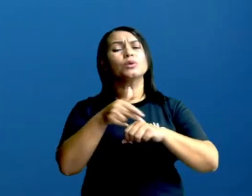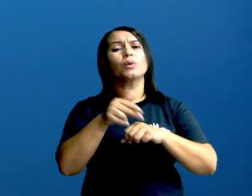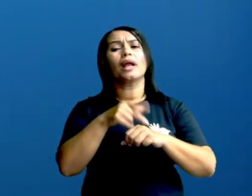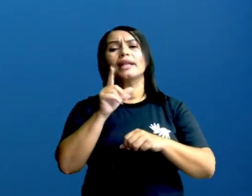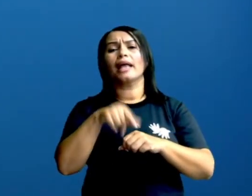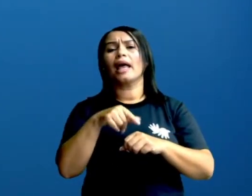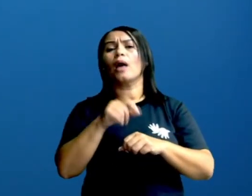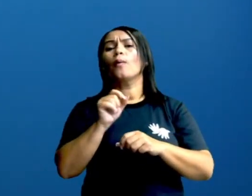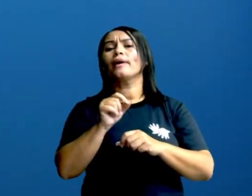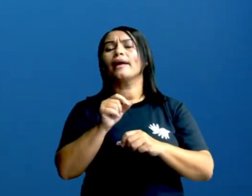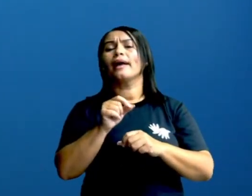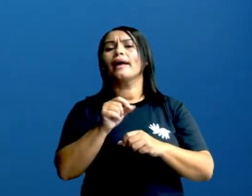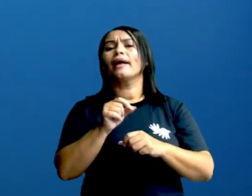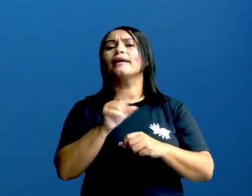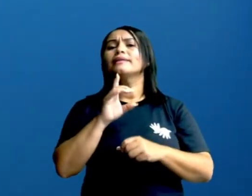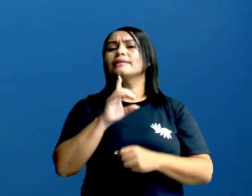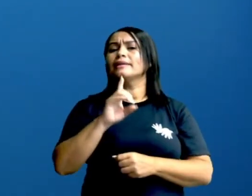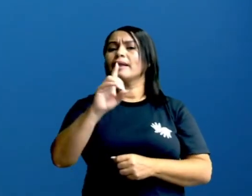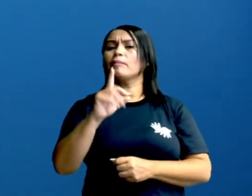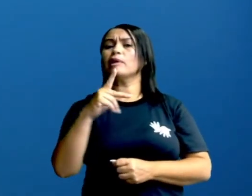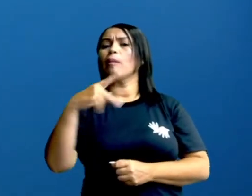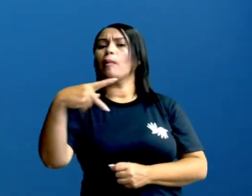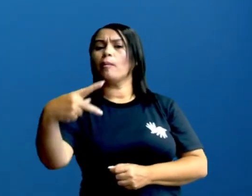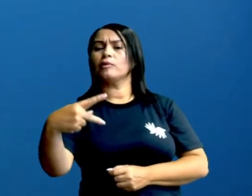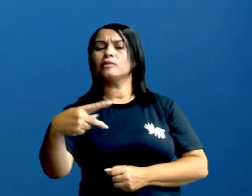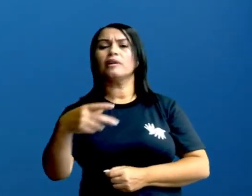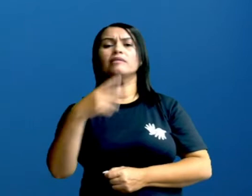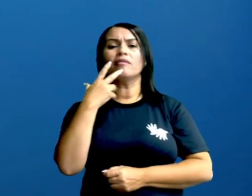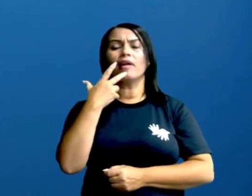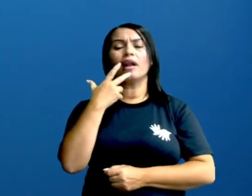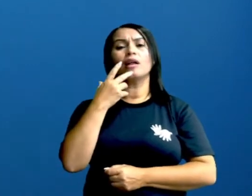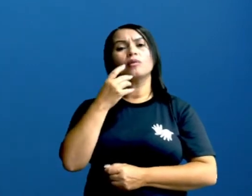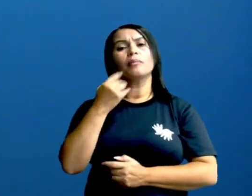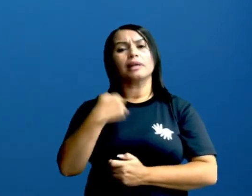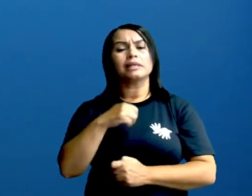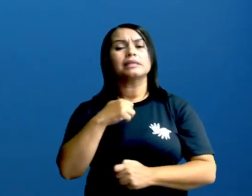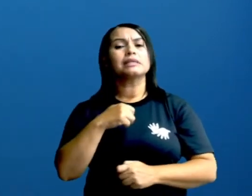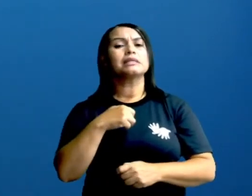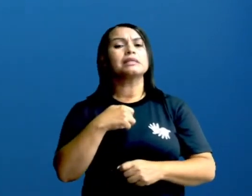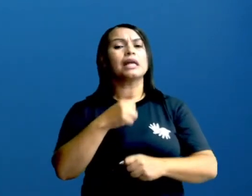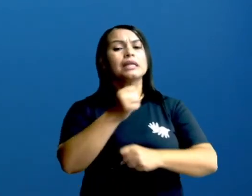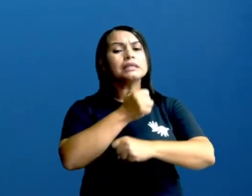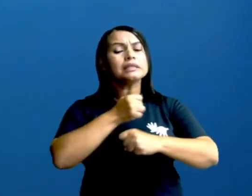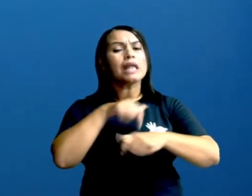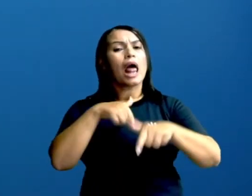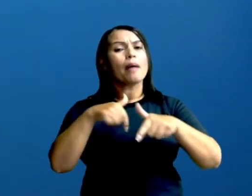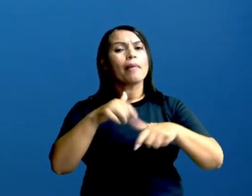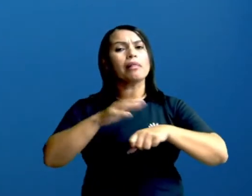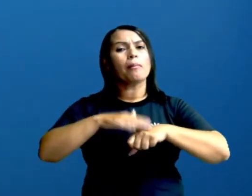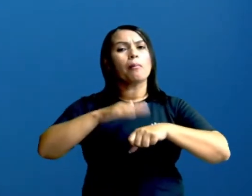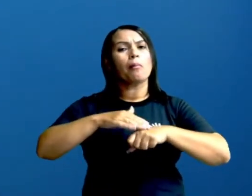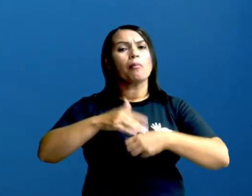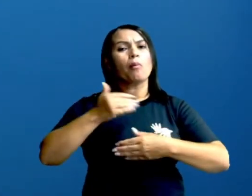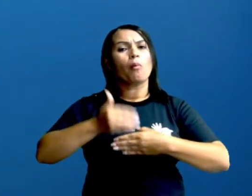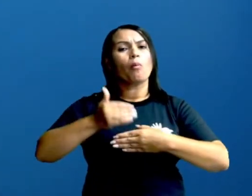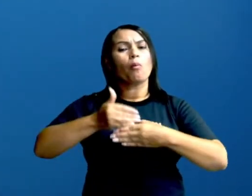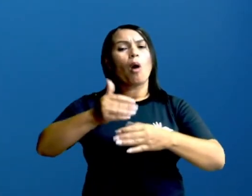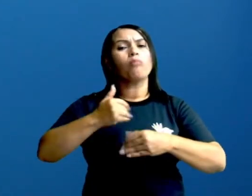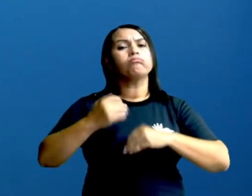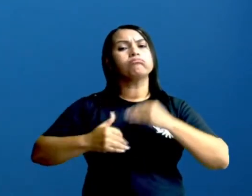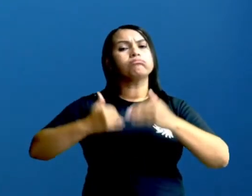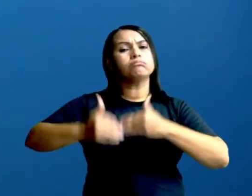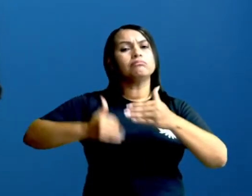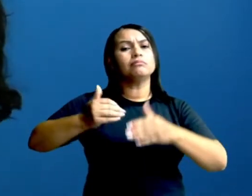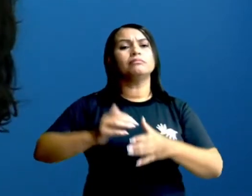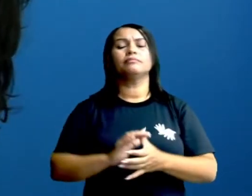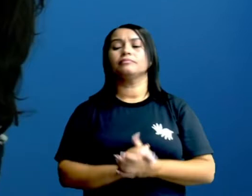uma grandeza o quê? Diretamente proporcional, tá certo? Ou seja, tem que trabalhar no mesmo ritmo, tá